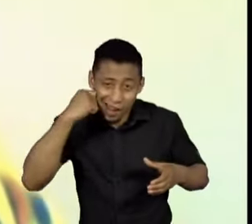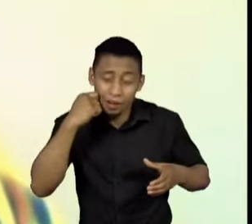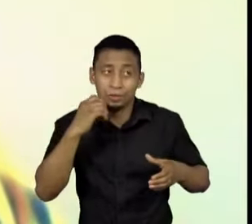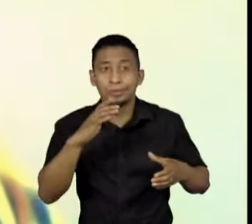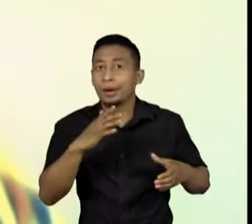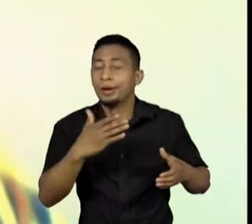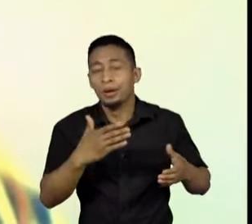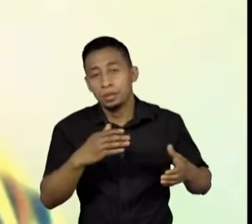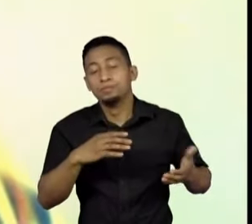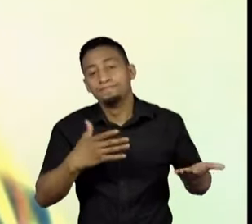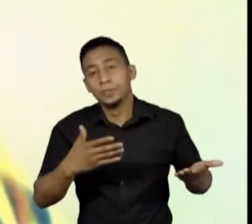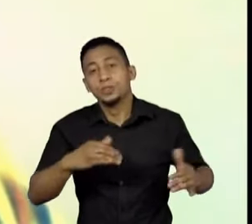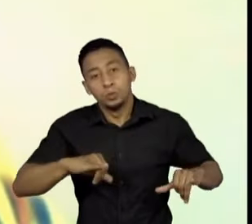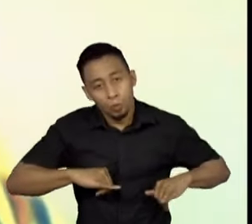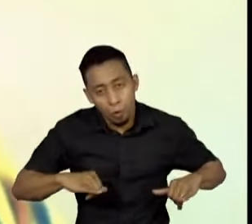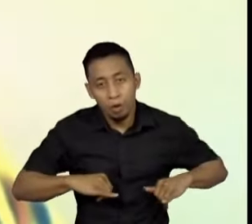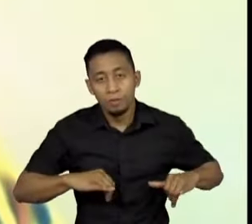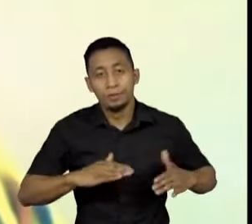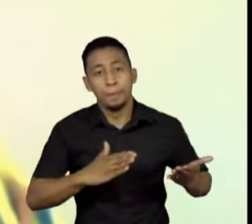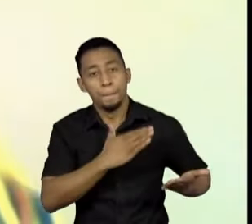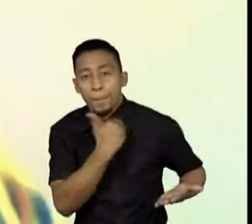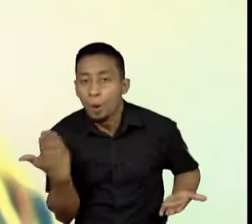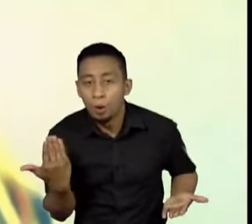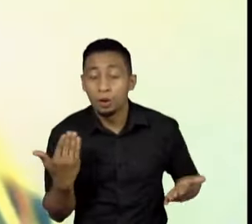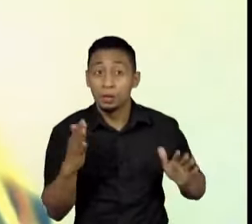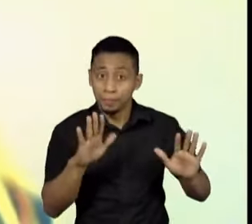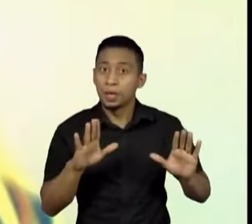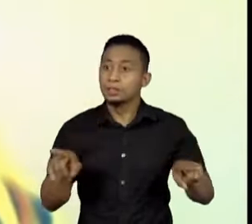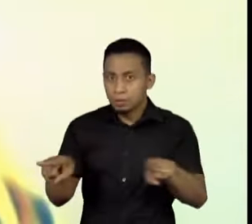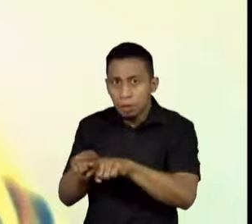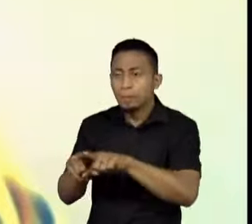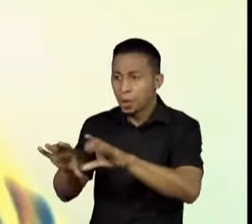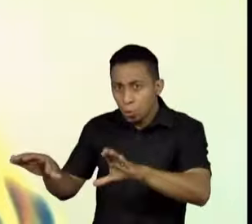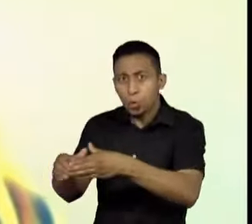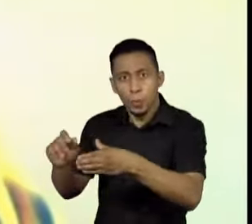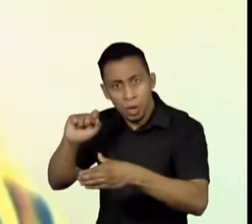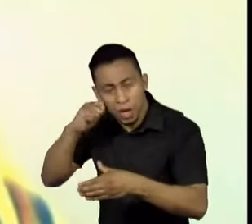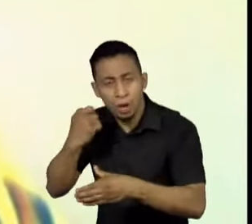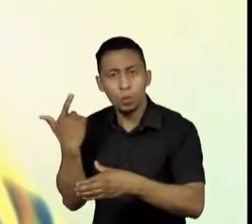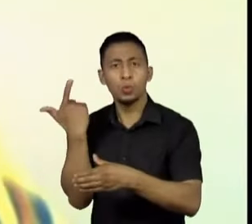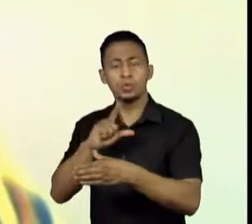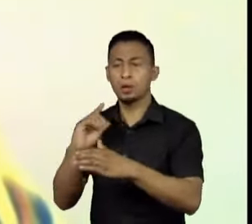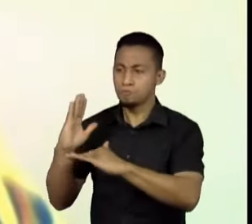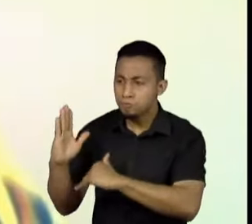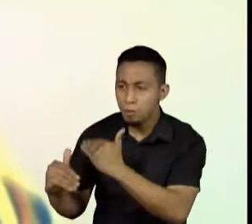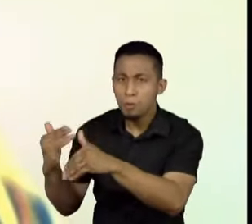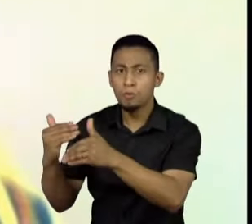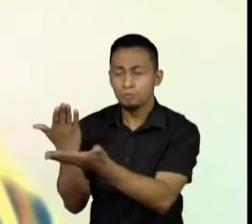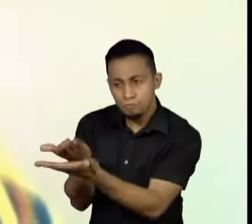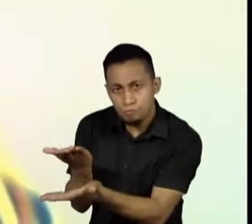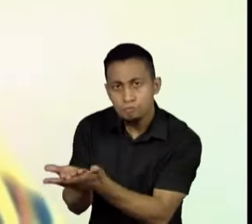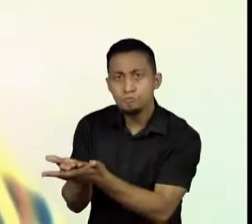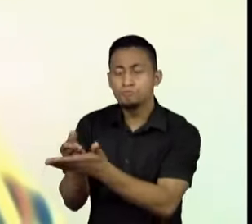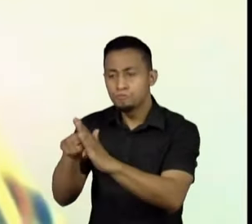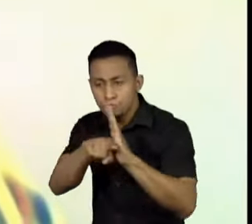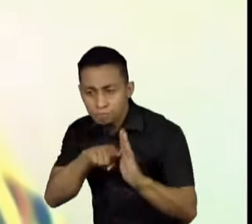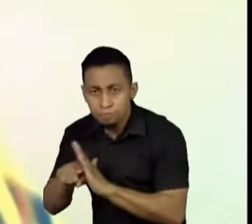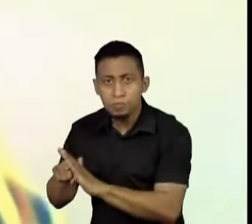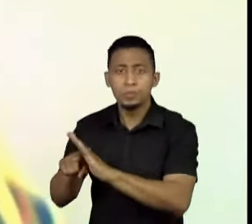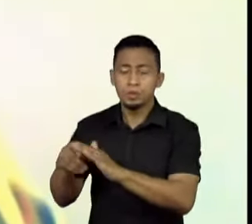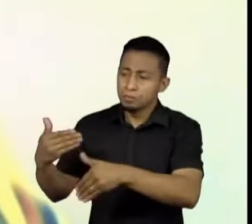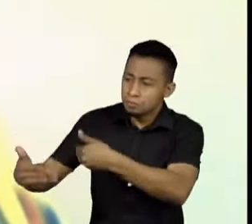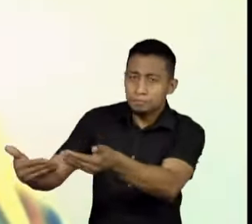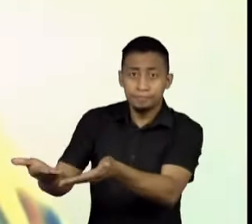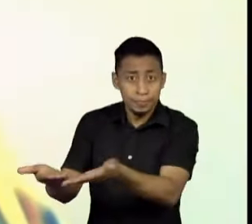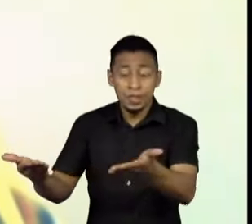uma juventude negra que está aí também, né? Tomando outros rumos,